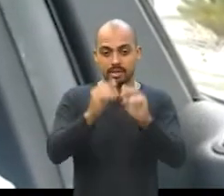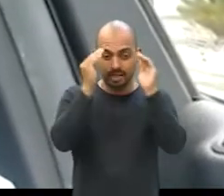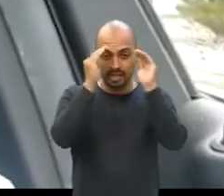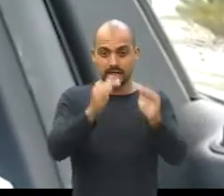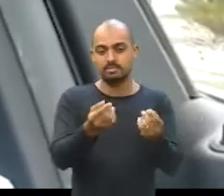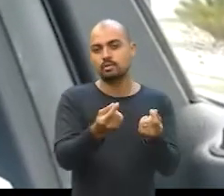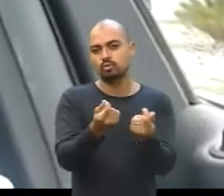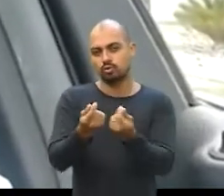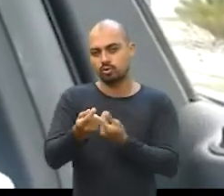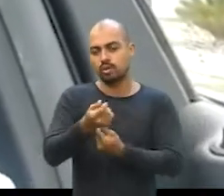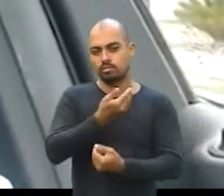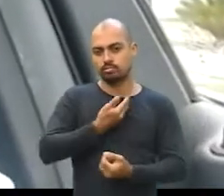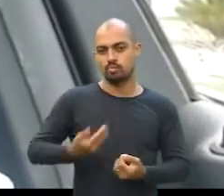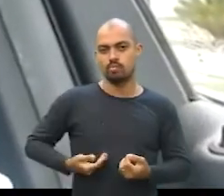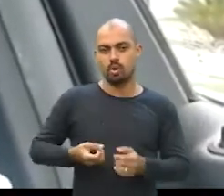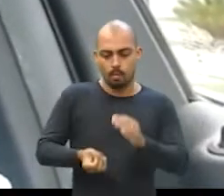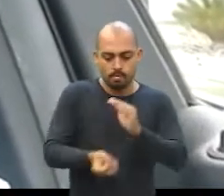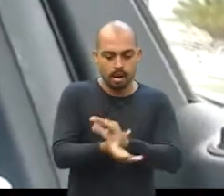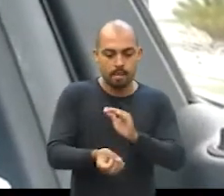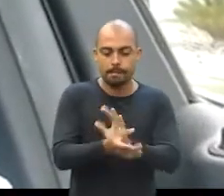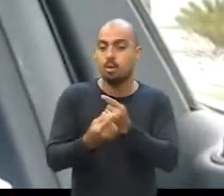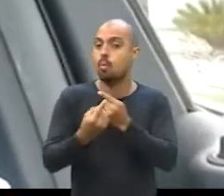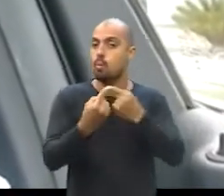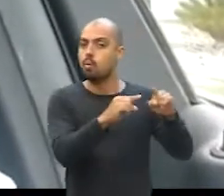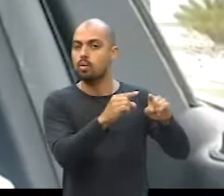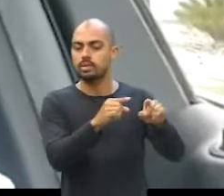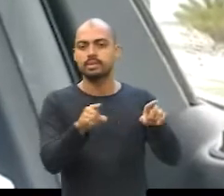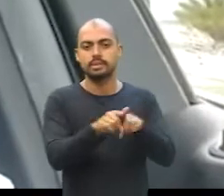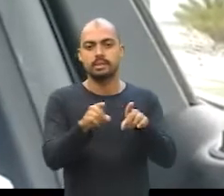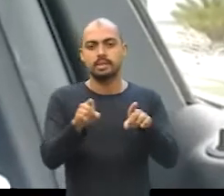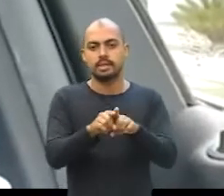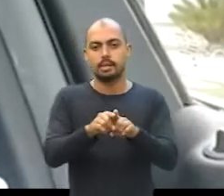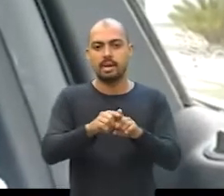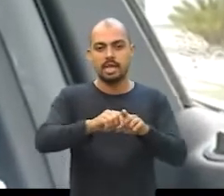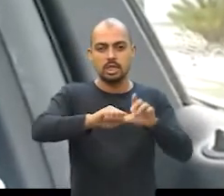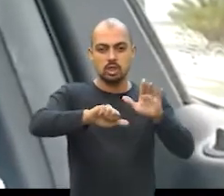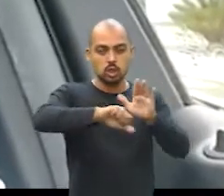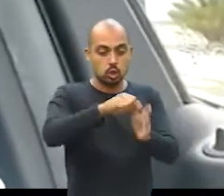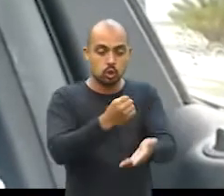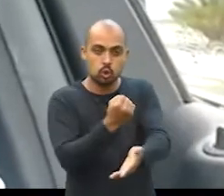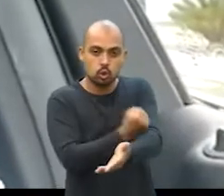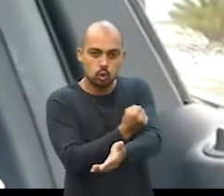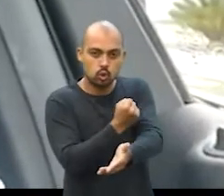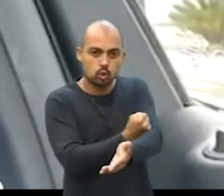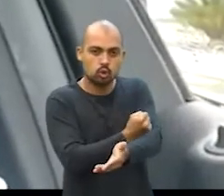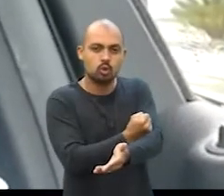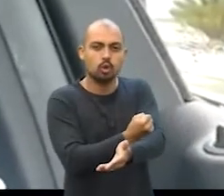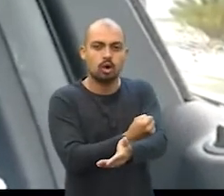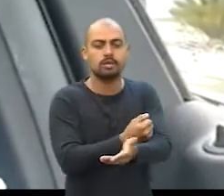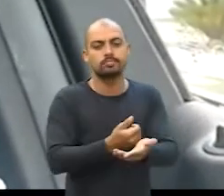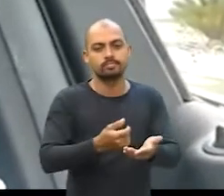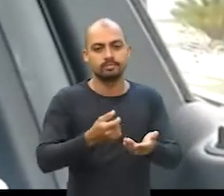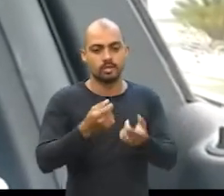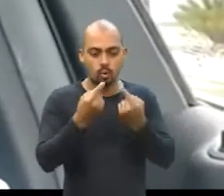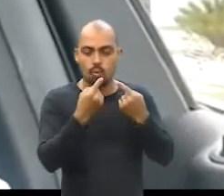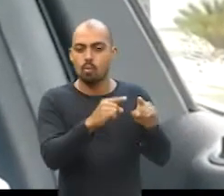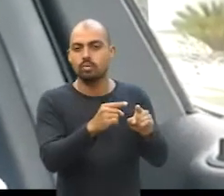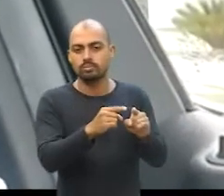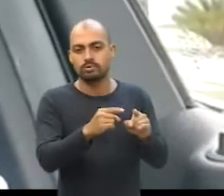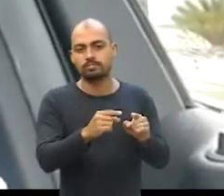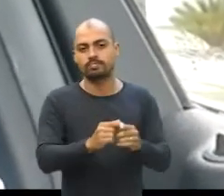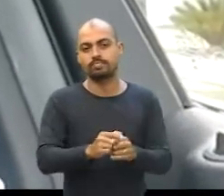respeito ao dinheiro público, no combate à corrupção e no nosso trabalho de prevenção às drogas, que também se faz